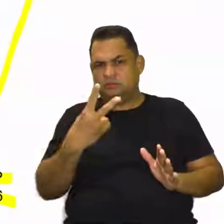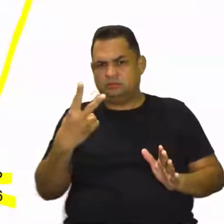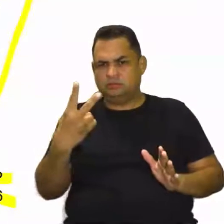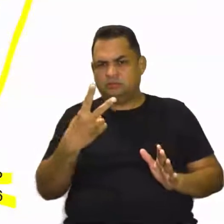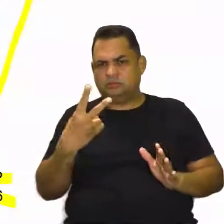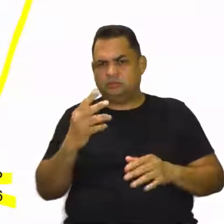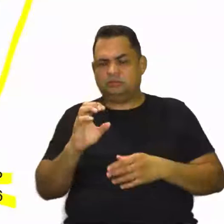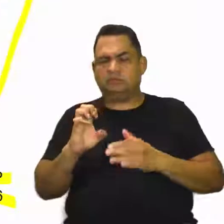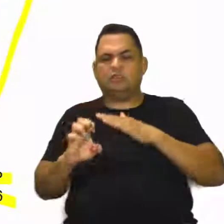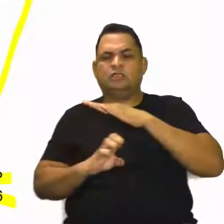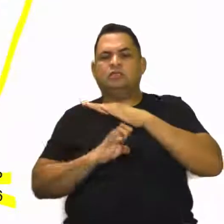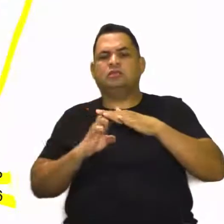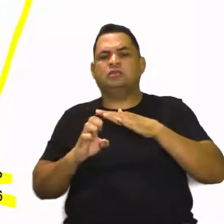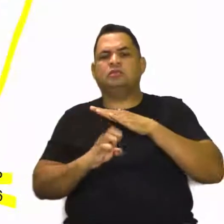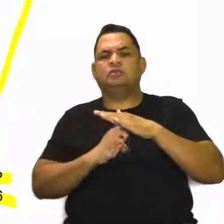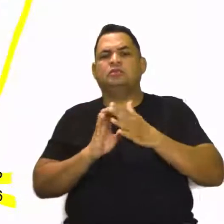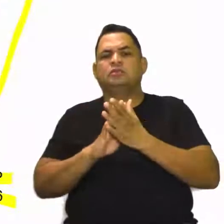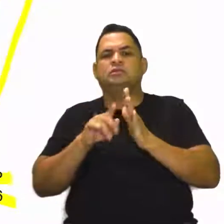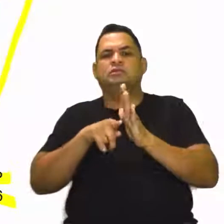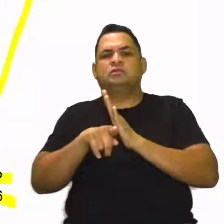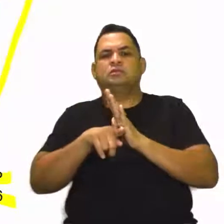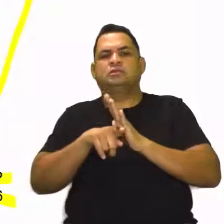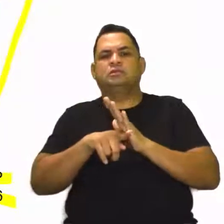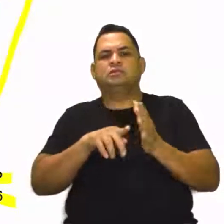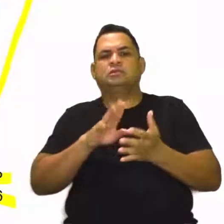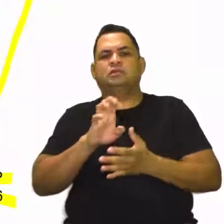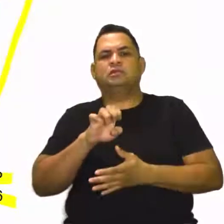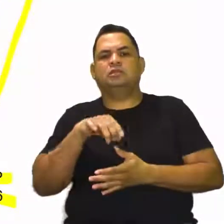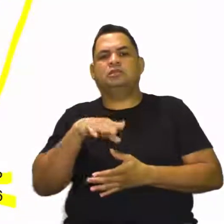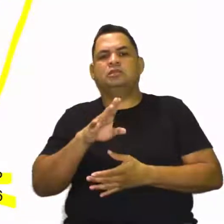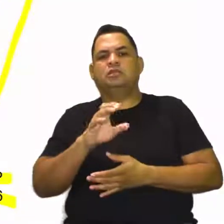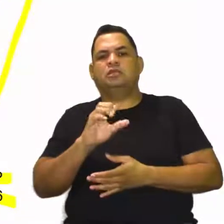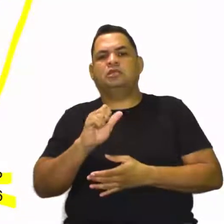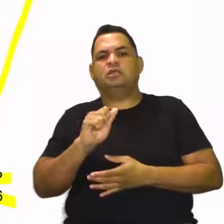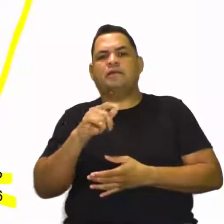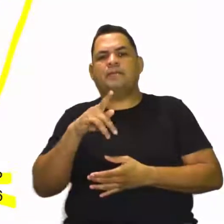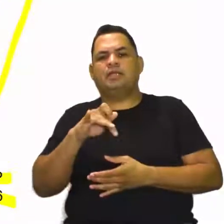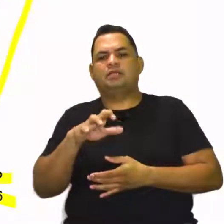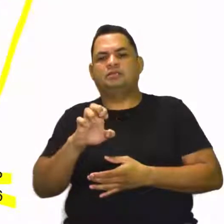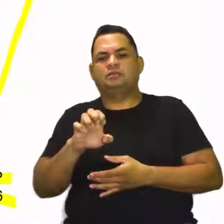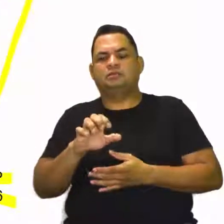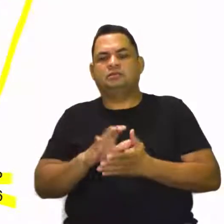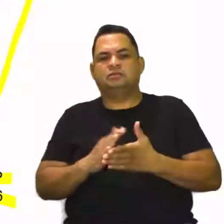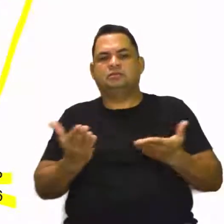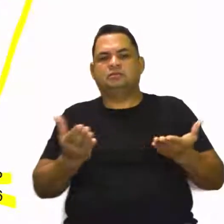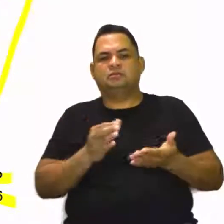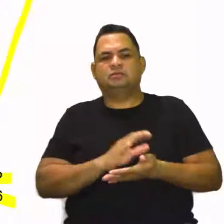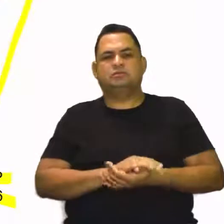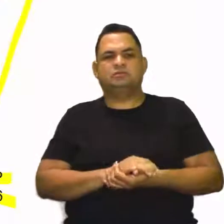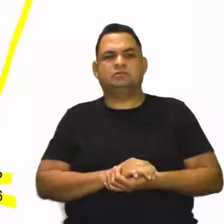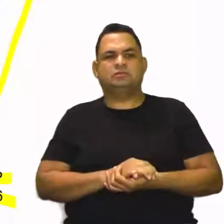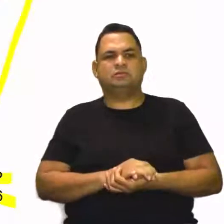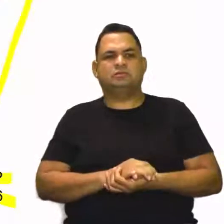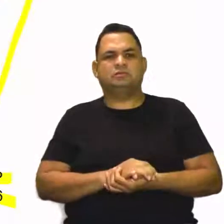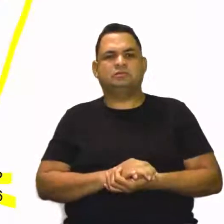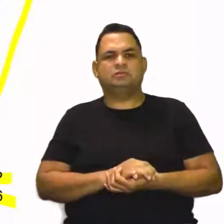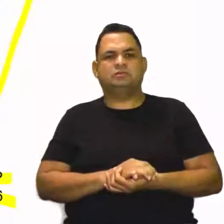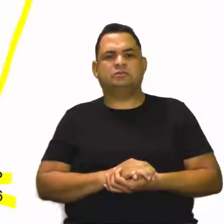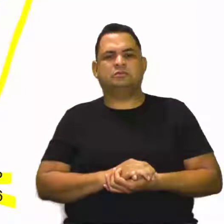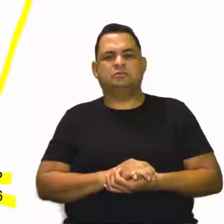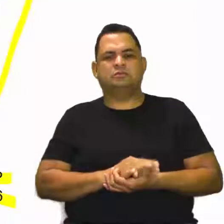duas empresas conceituadas em pesquisa, a Erica e a Pense, tá? Então, quando a gente vê aqui um pouquinho mais escurinho aqui, é